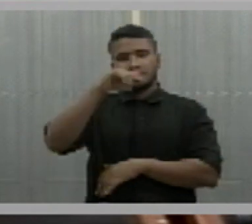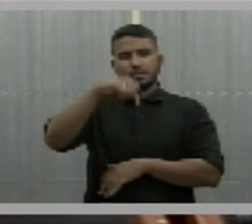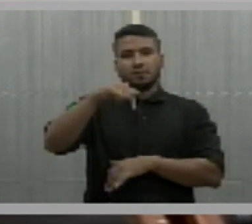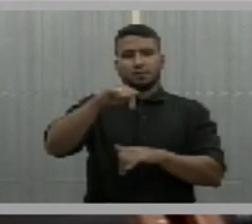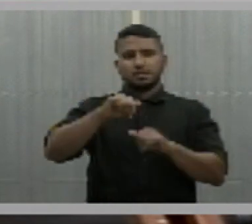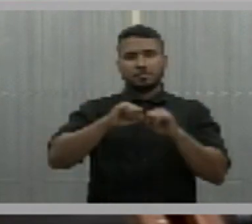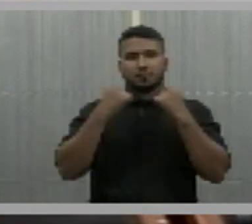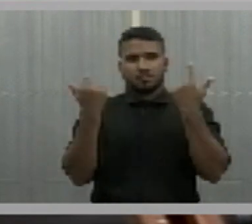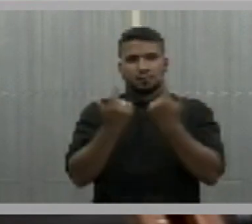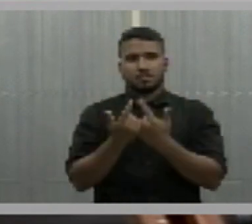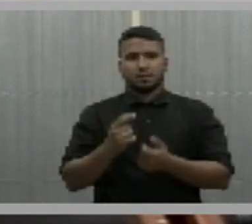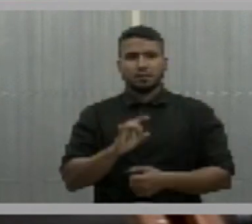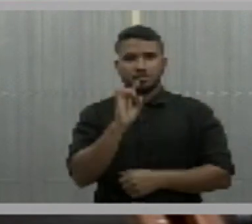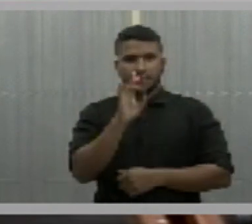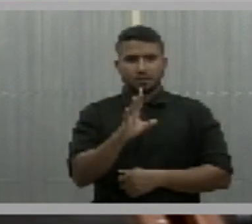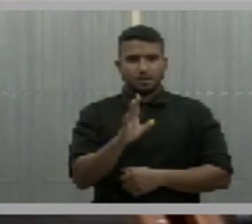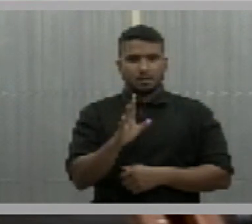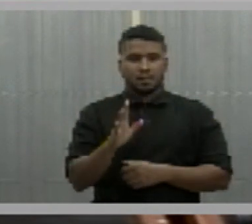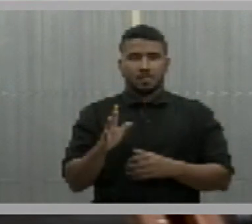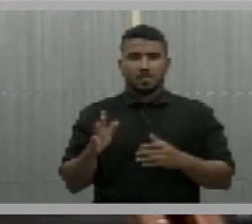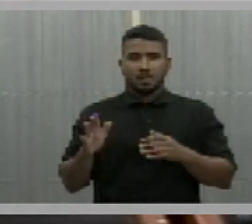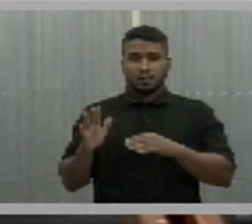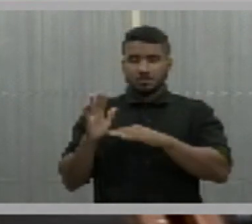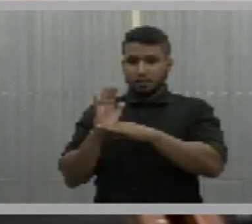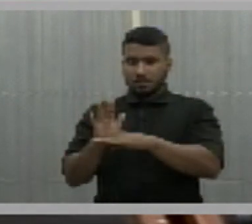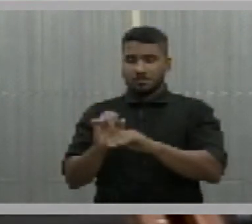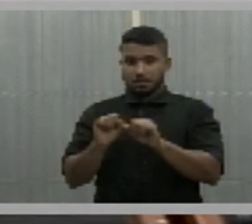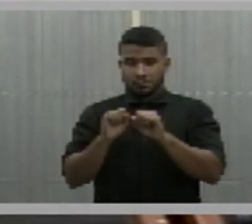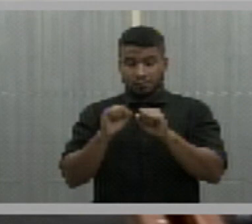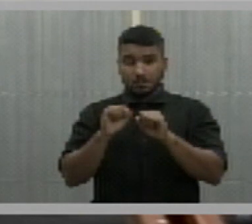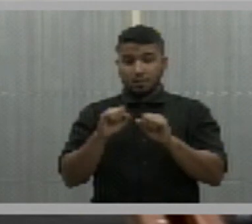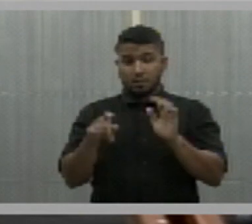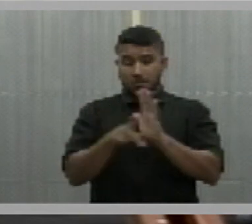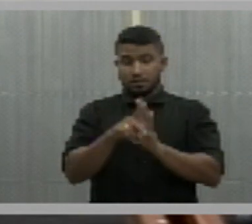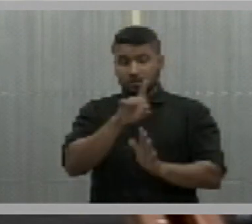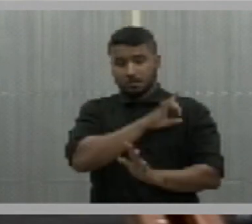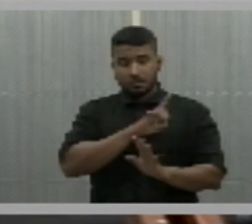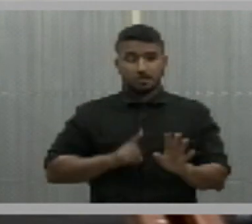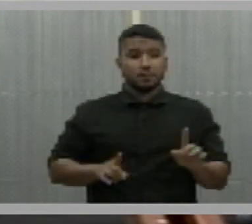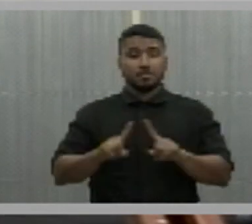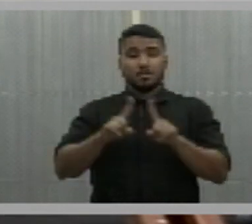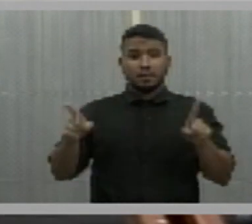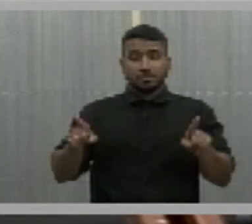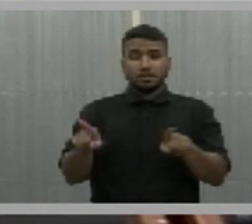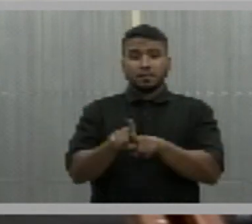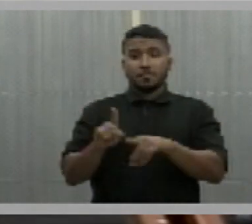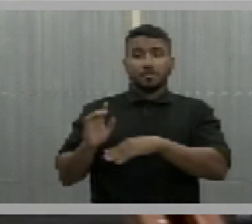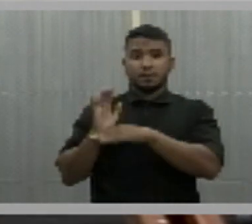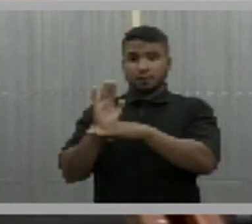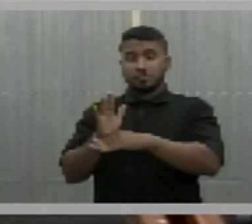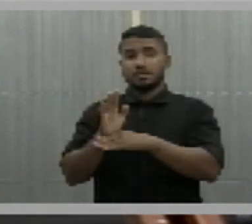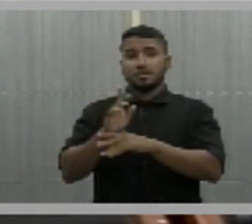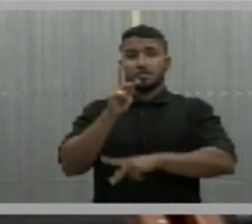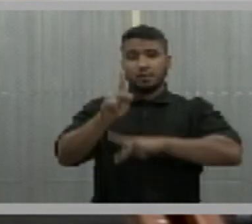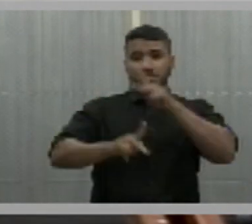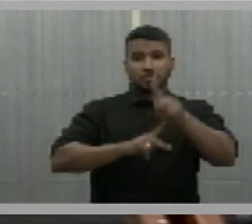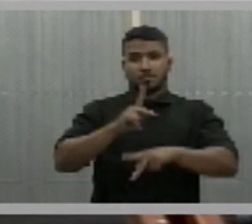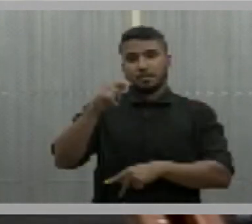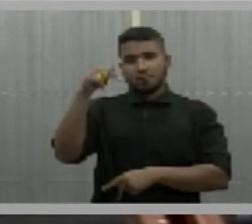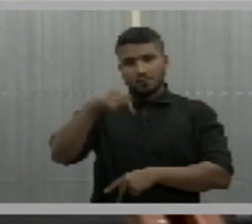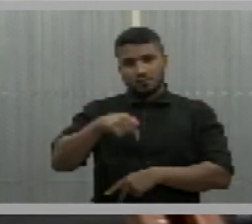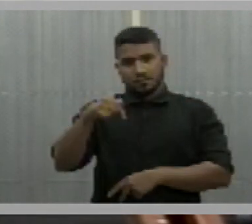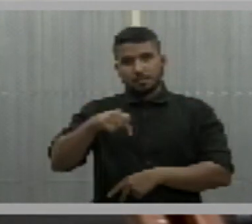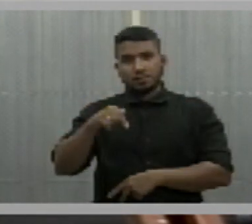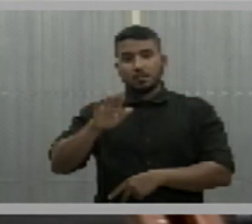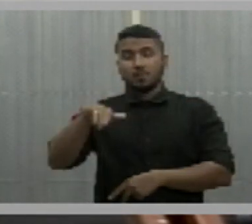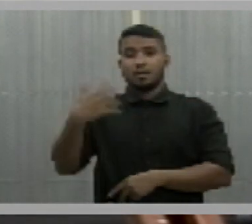casa, não só para atender os deputados e também, principalmente, para atender da população quando aqui se